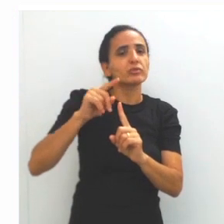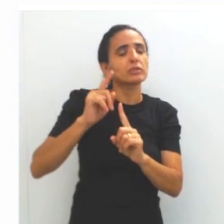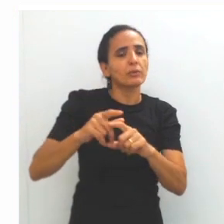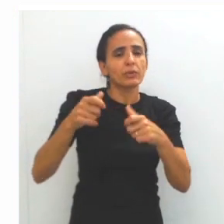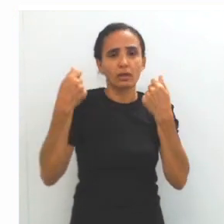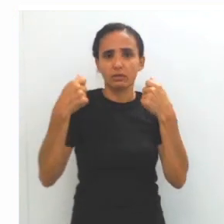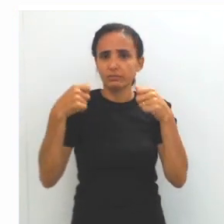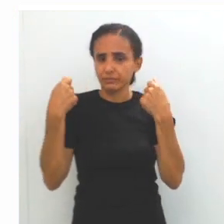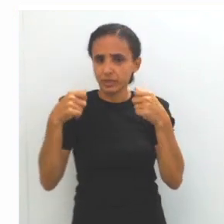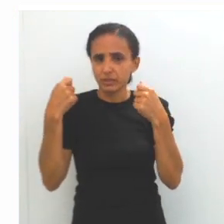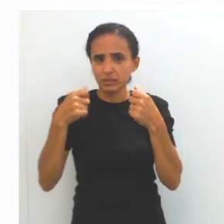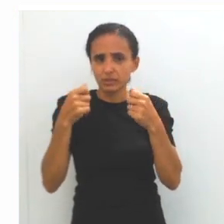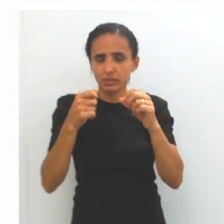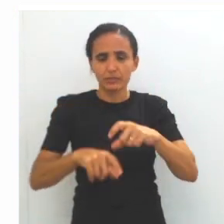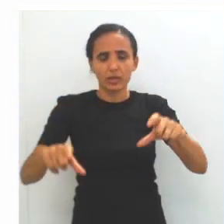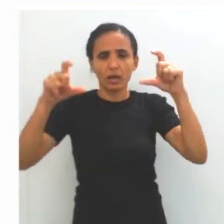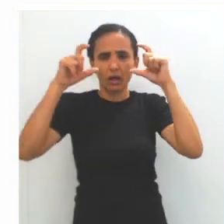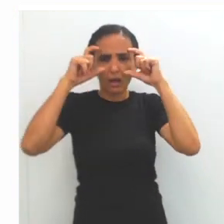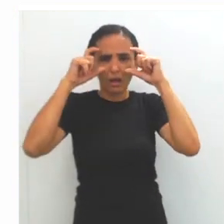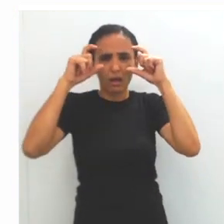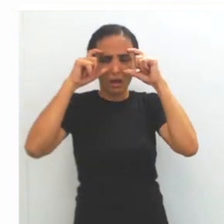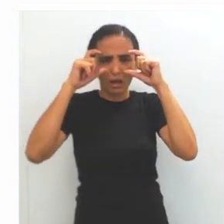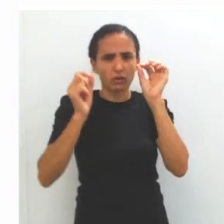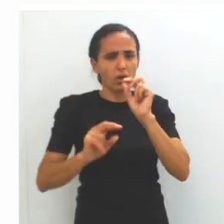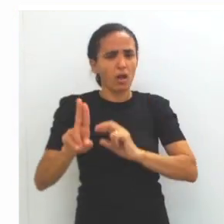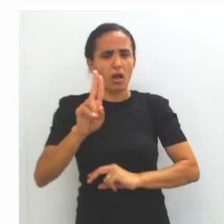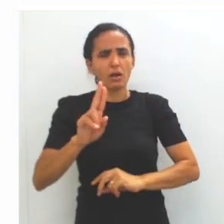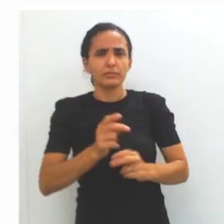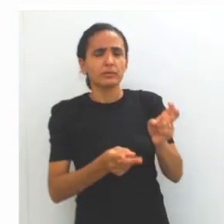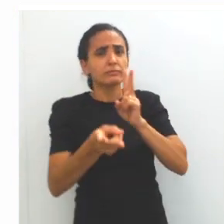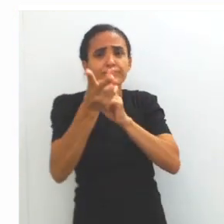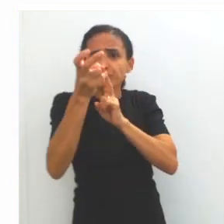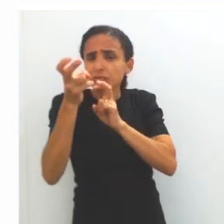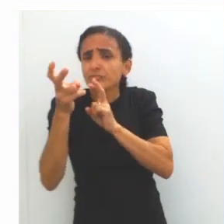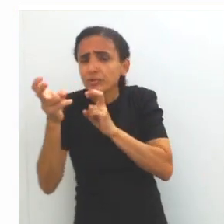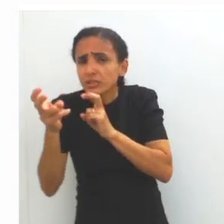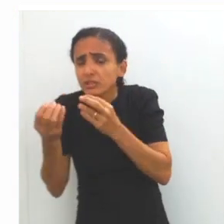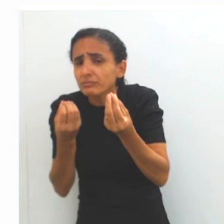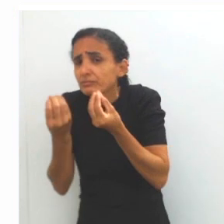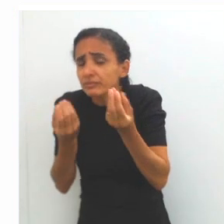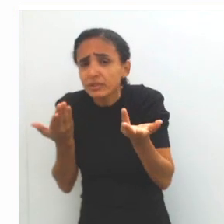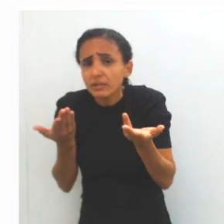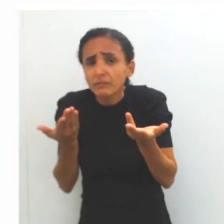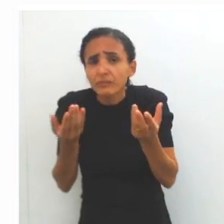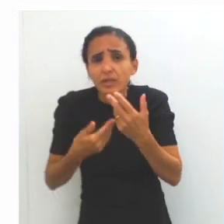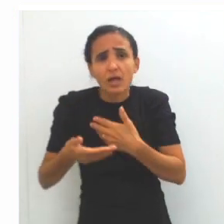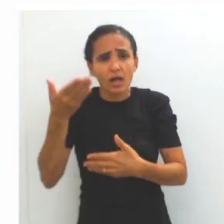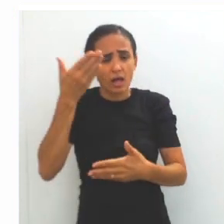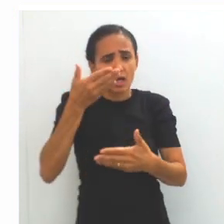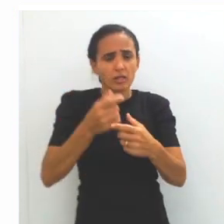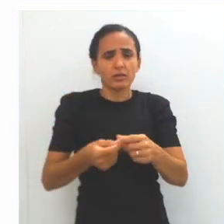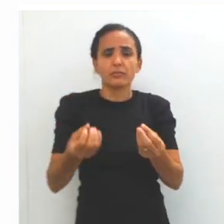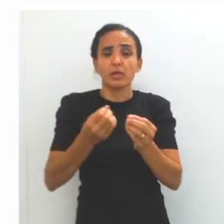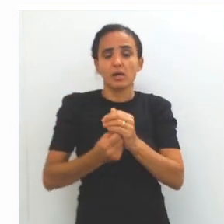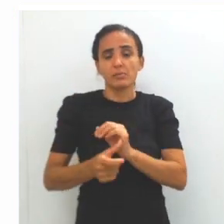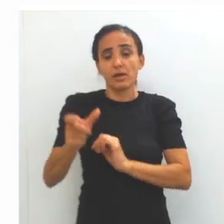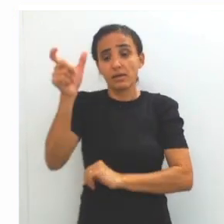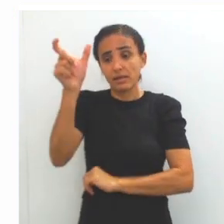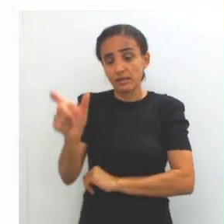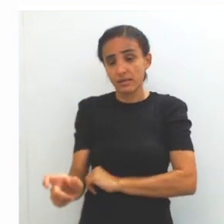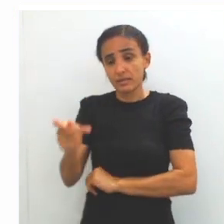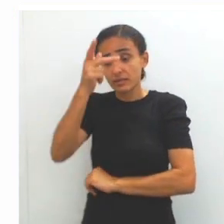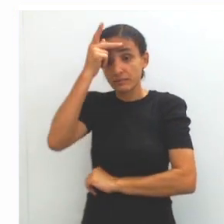ótica ela divide o óculos, às vezes imperceptível. Por quê? Porque